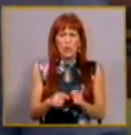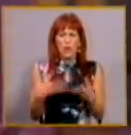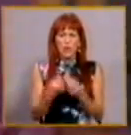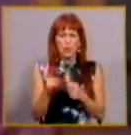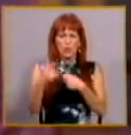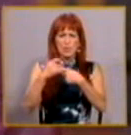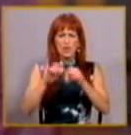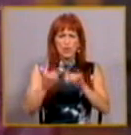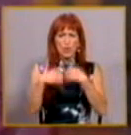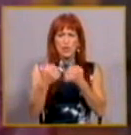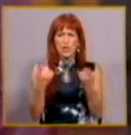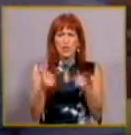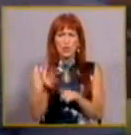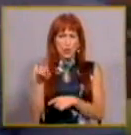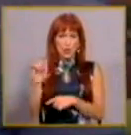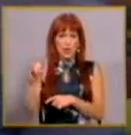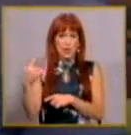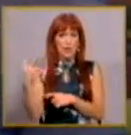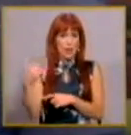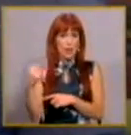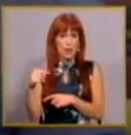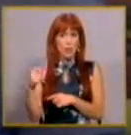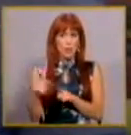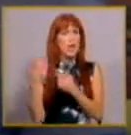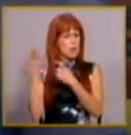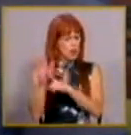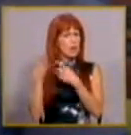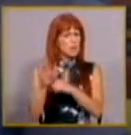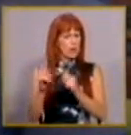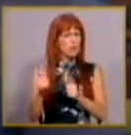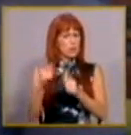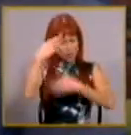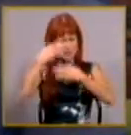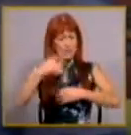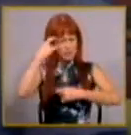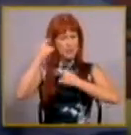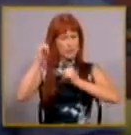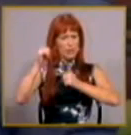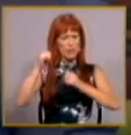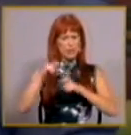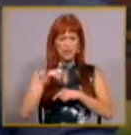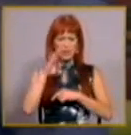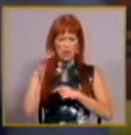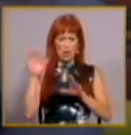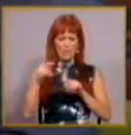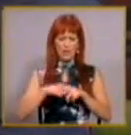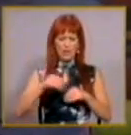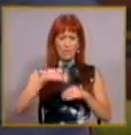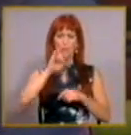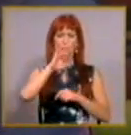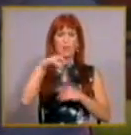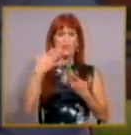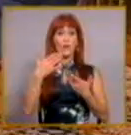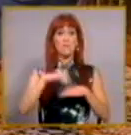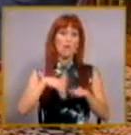dos parceiros da concertação social, por exemplo, o GT nessa matéria tem dado exemplos de grande bom senso e ponderação, porque se houver margem, se for possível, acho que se